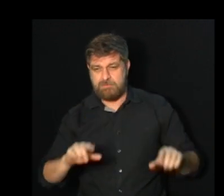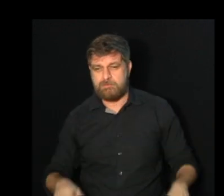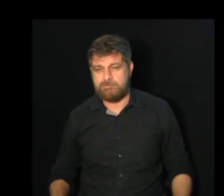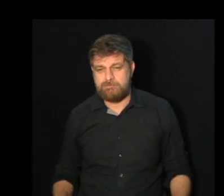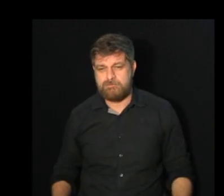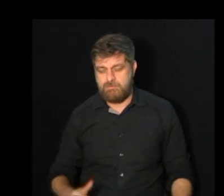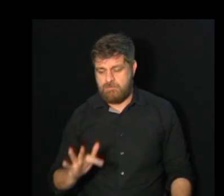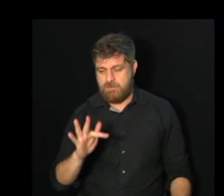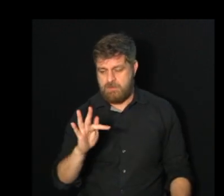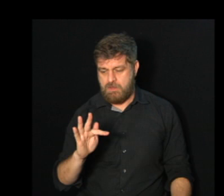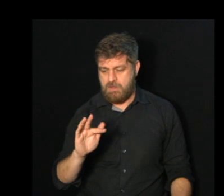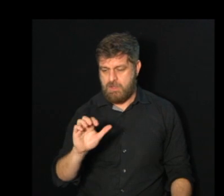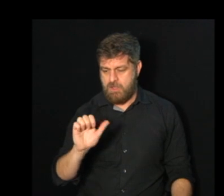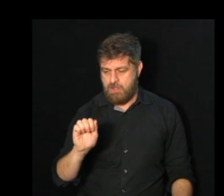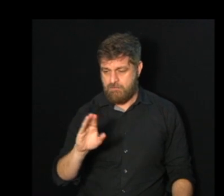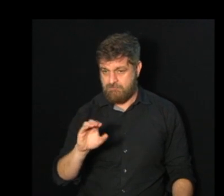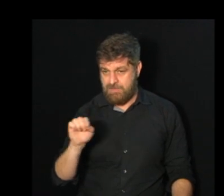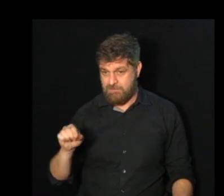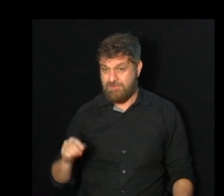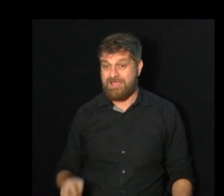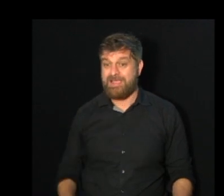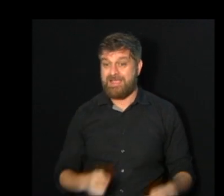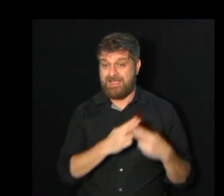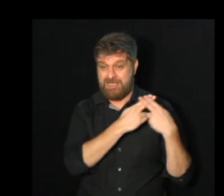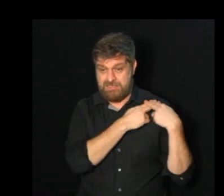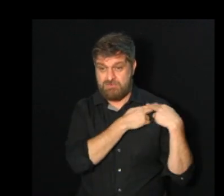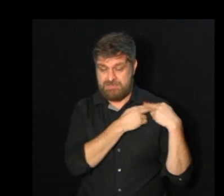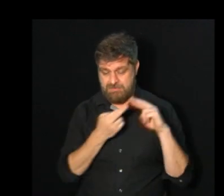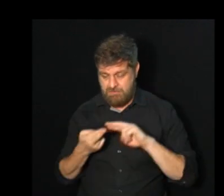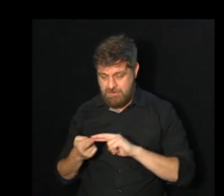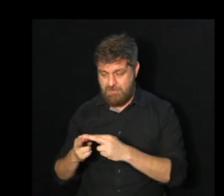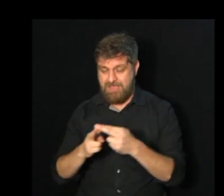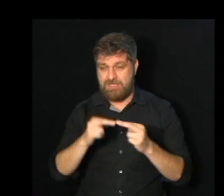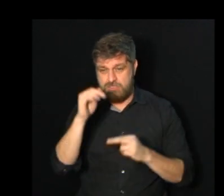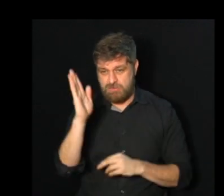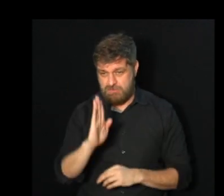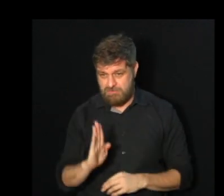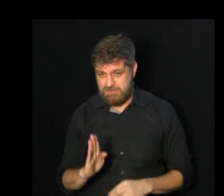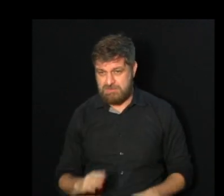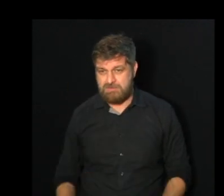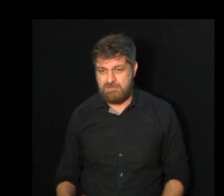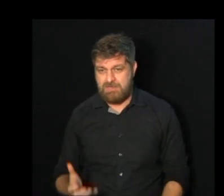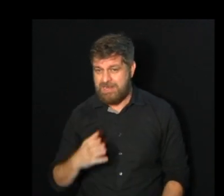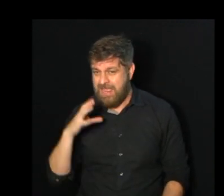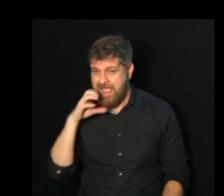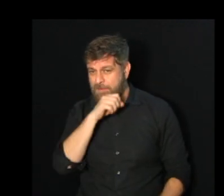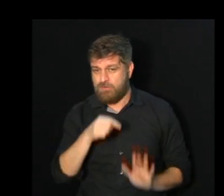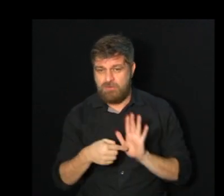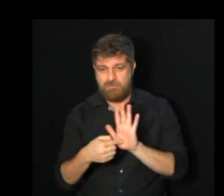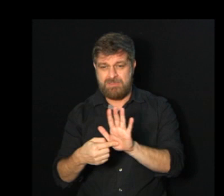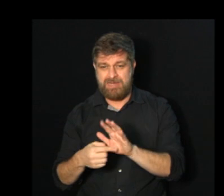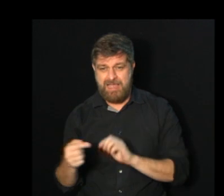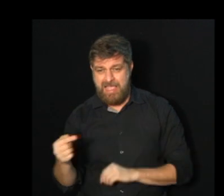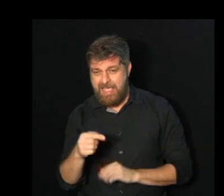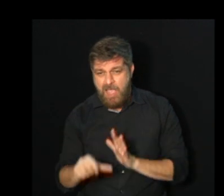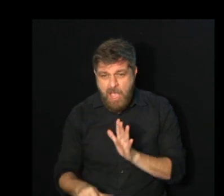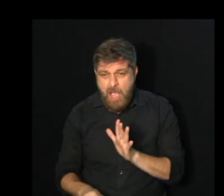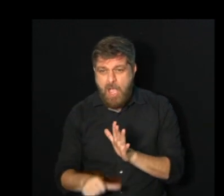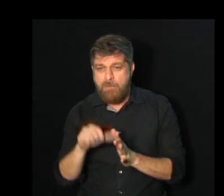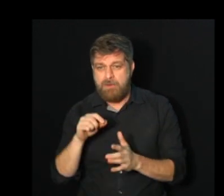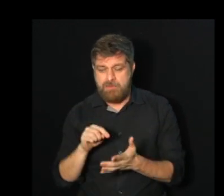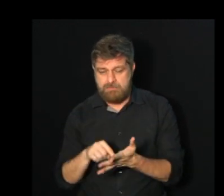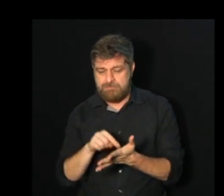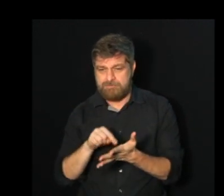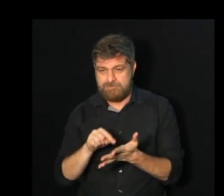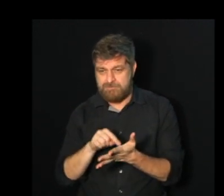um expoente da rede aqui no Brasil, né, que toma conta da parte da rede. Rapidamente demonstrando aqui, esse foi o primeiro comunicado internacional